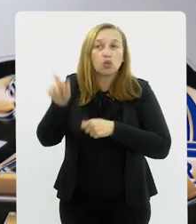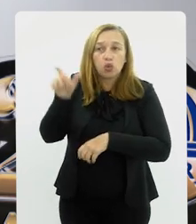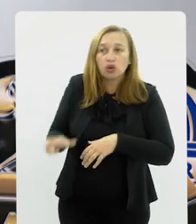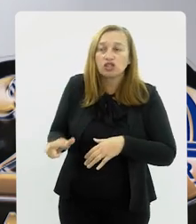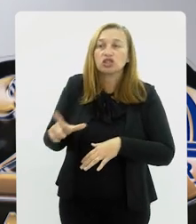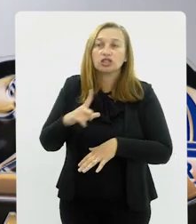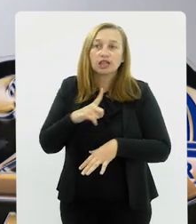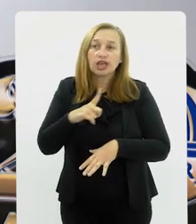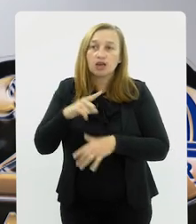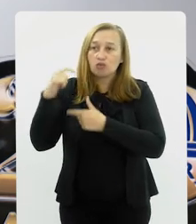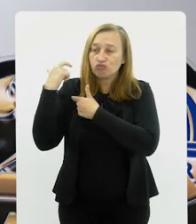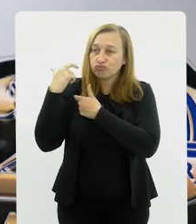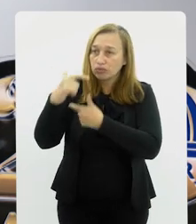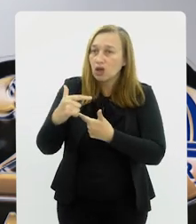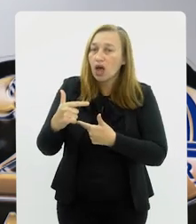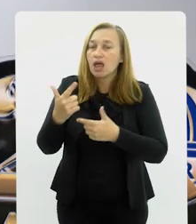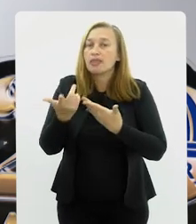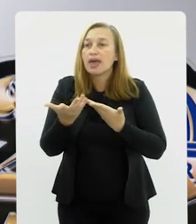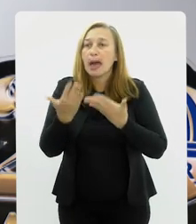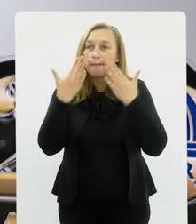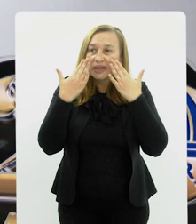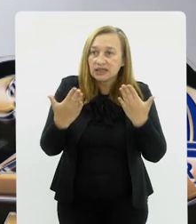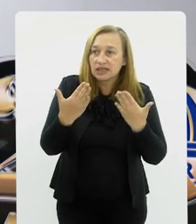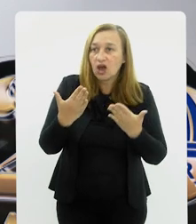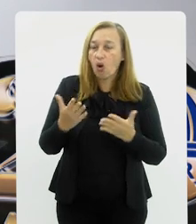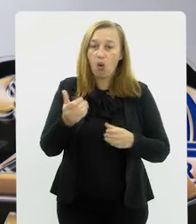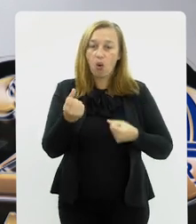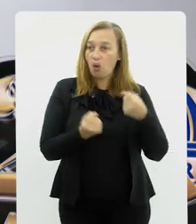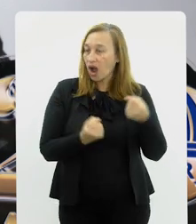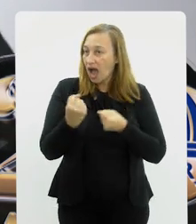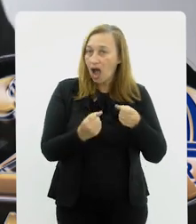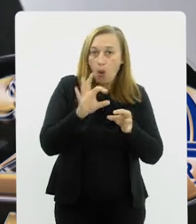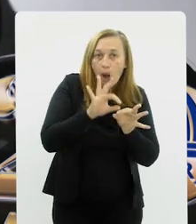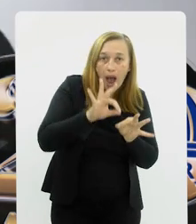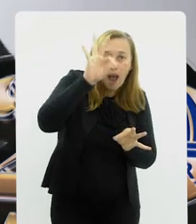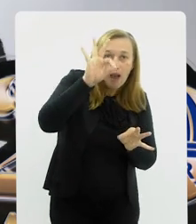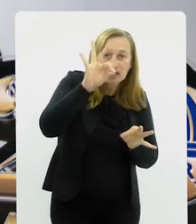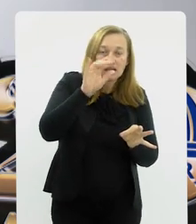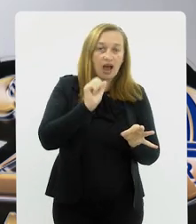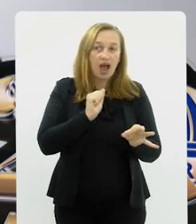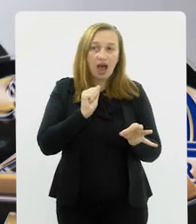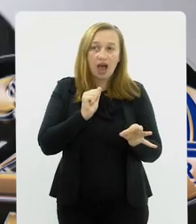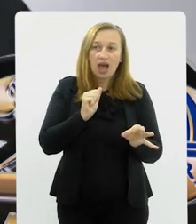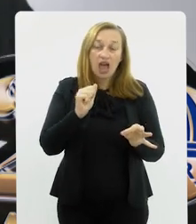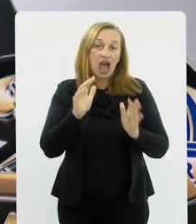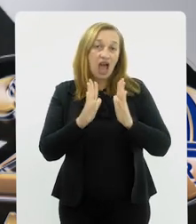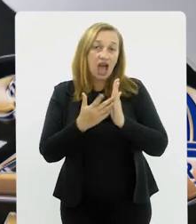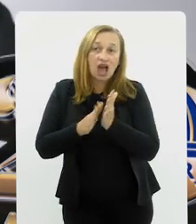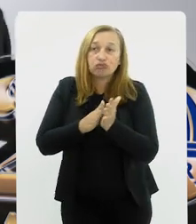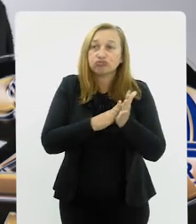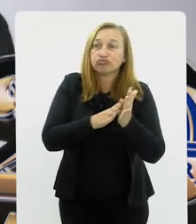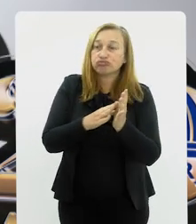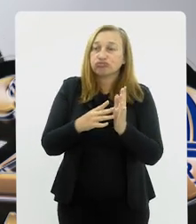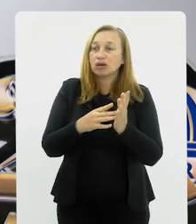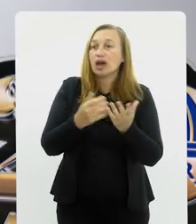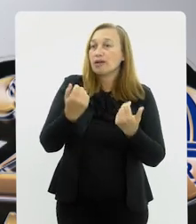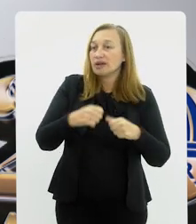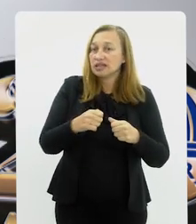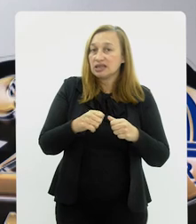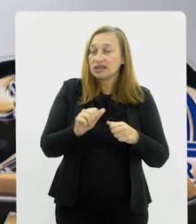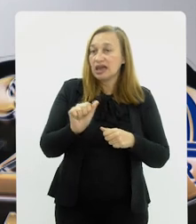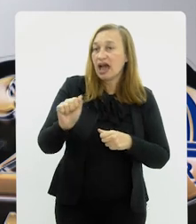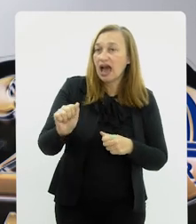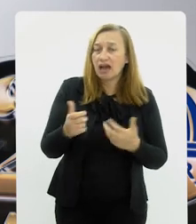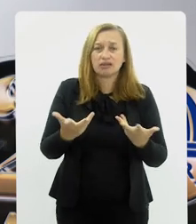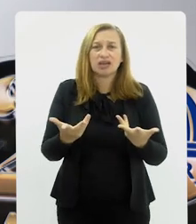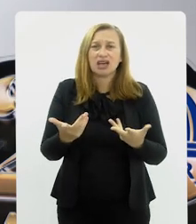têm aquele padrão de apresentação, né? Olha, o carro tem que ter tanto por tanto, a minha escola funciona assim, assim, assim. E aí não